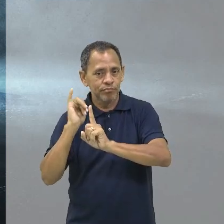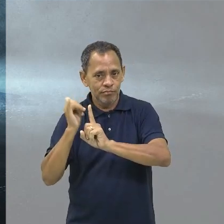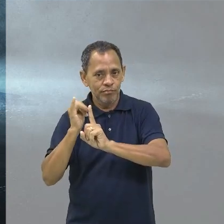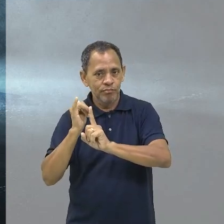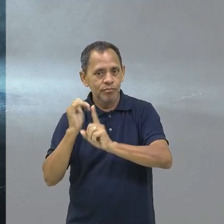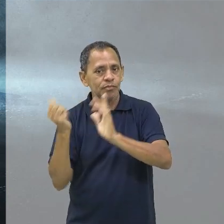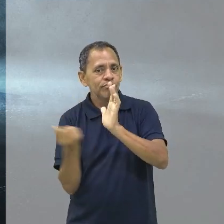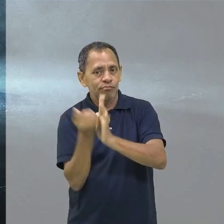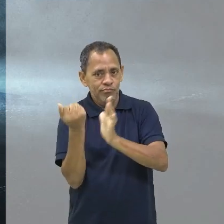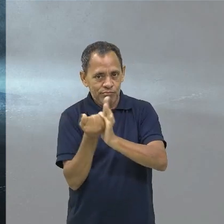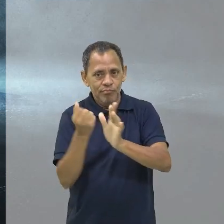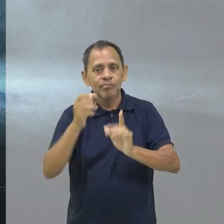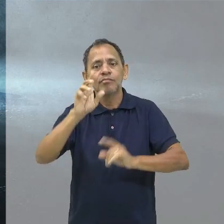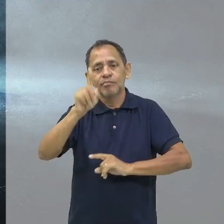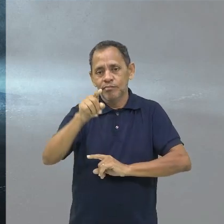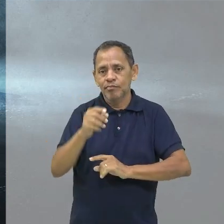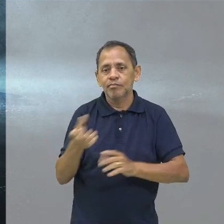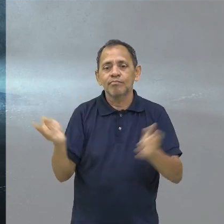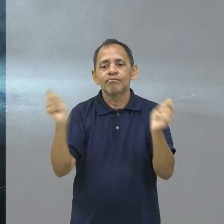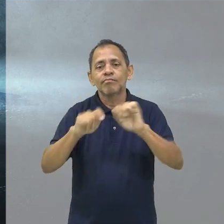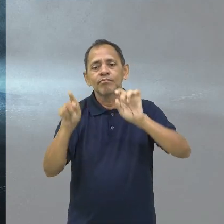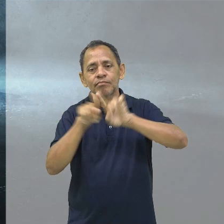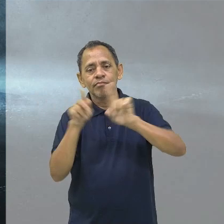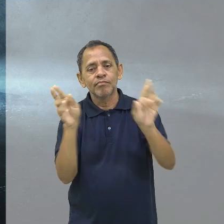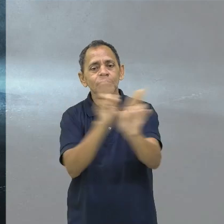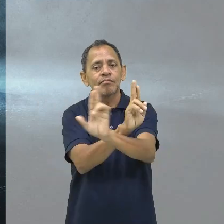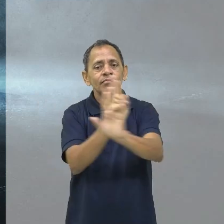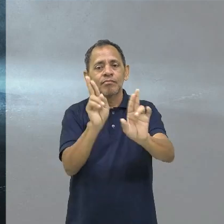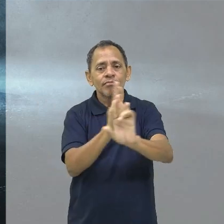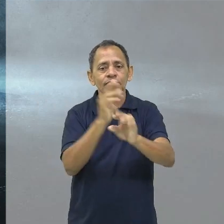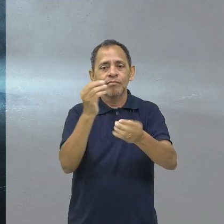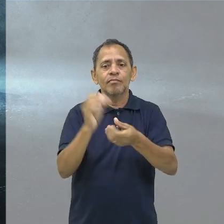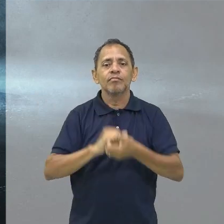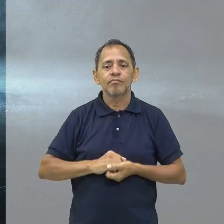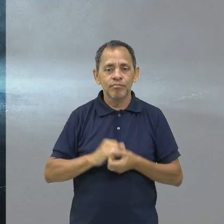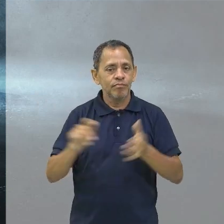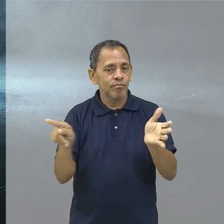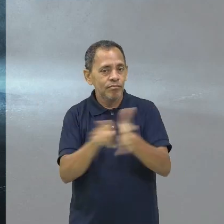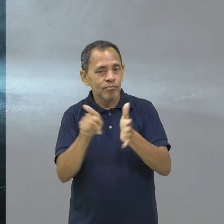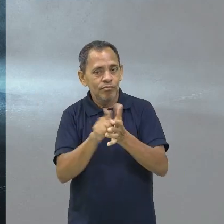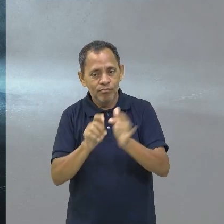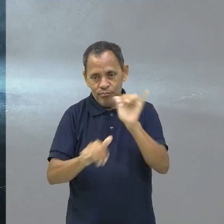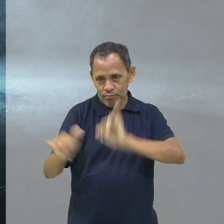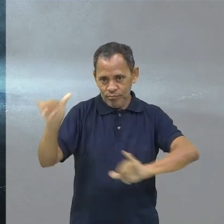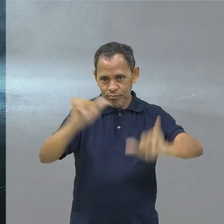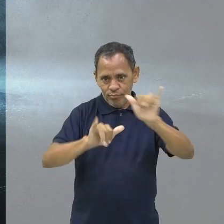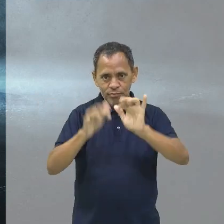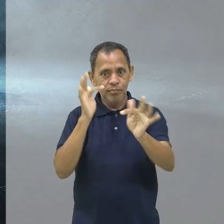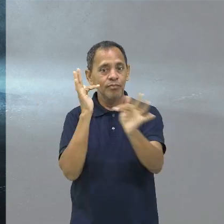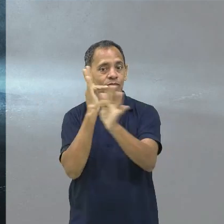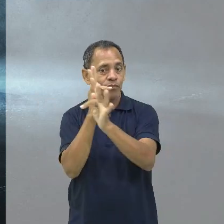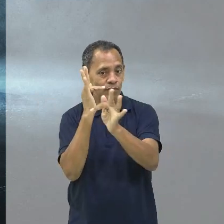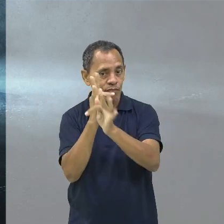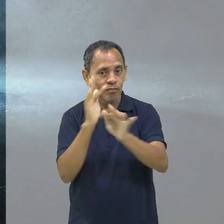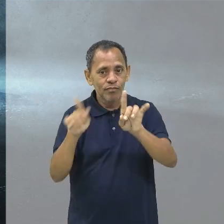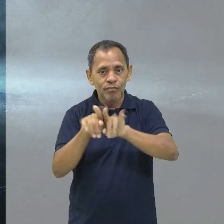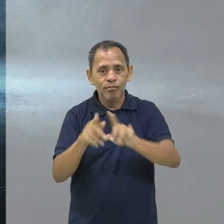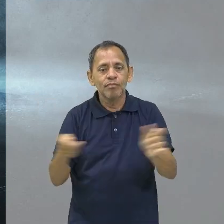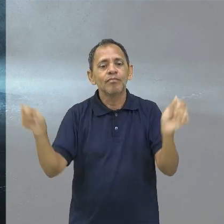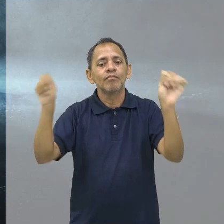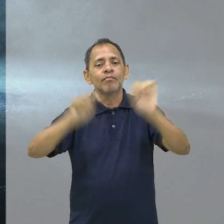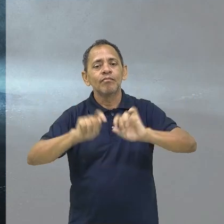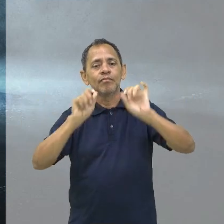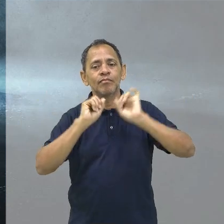simbólica, ele é capaz de relacionar como elementos químicos e físicos são capazes,